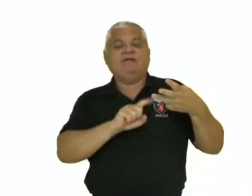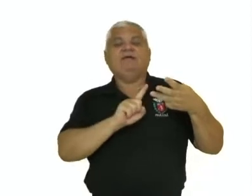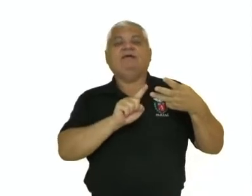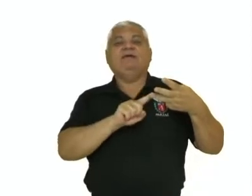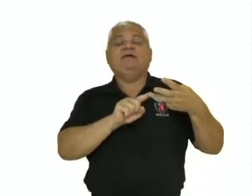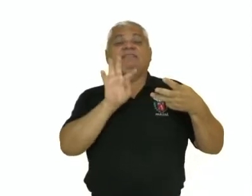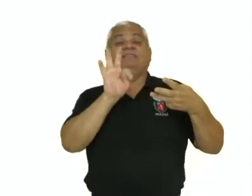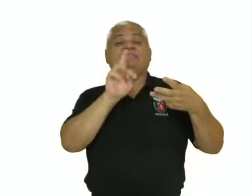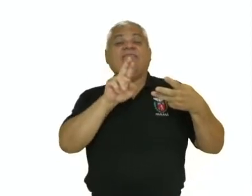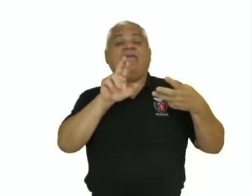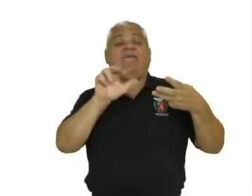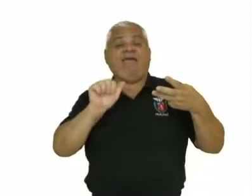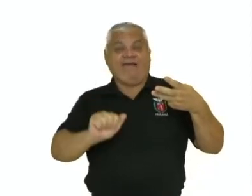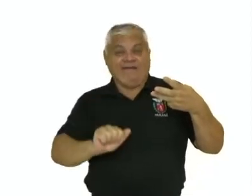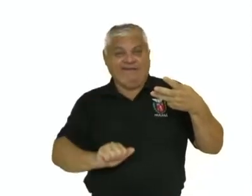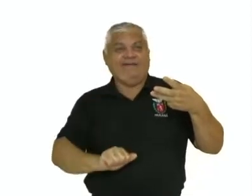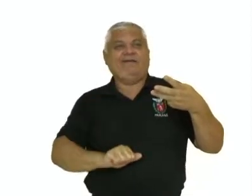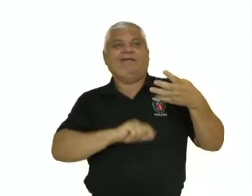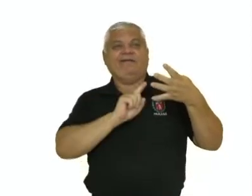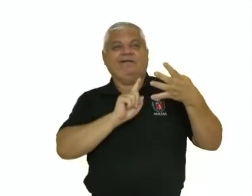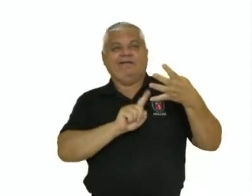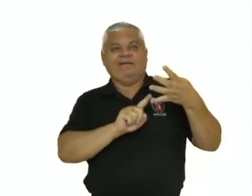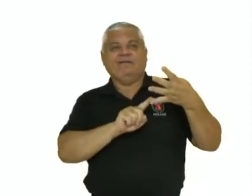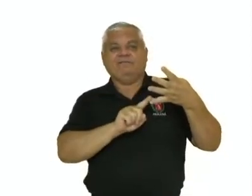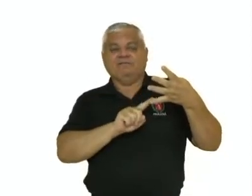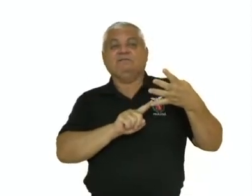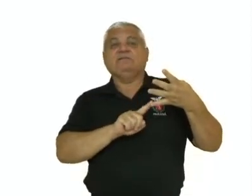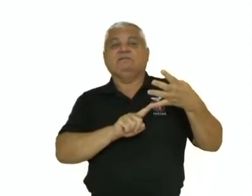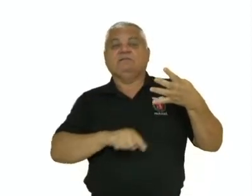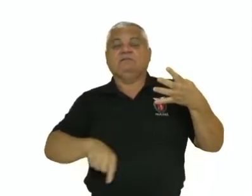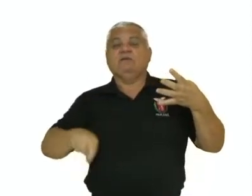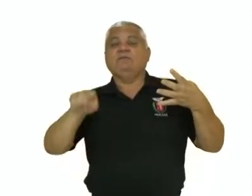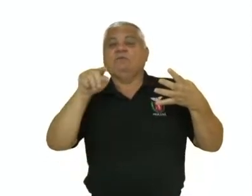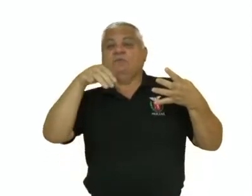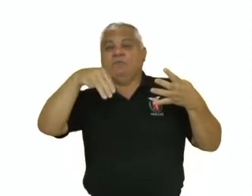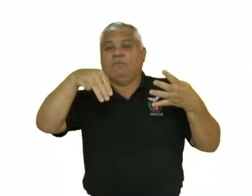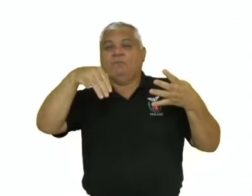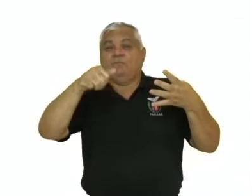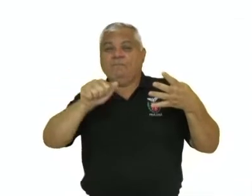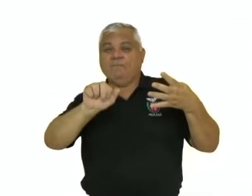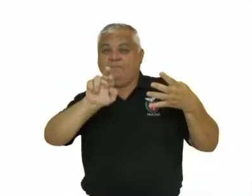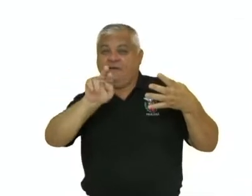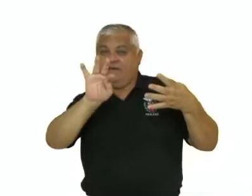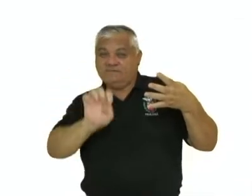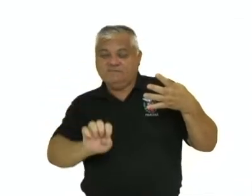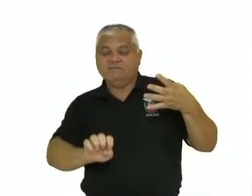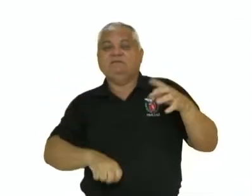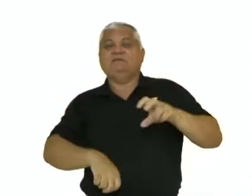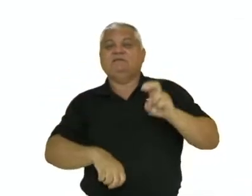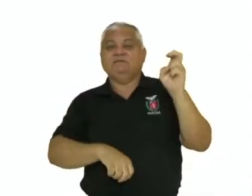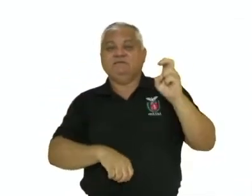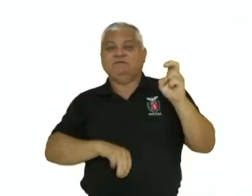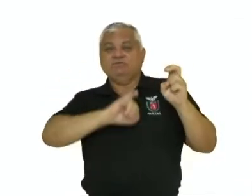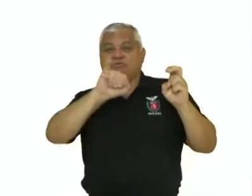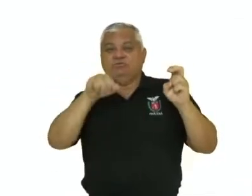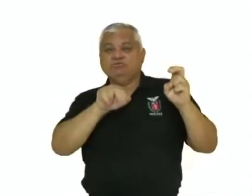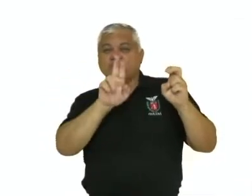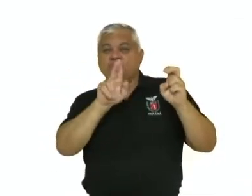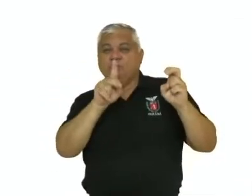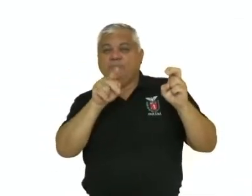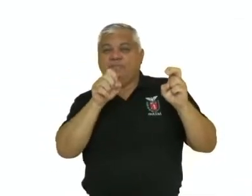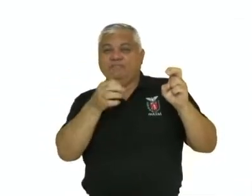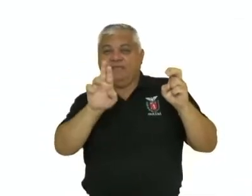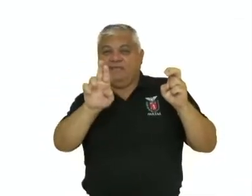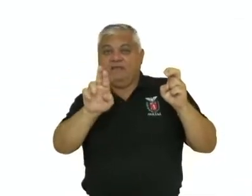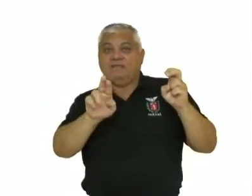nosso terceiro planeta do Sistema Solar. Número 4, Marte. Júpiter é o número